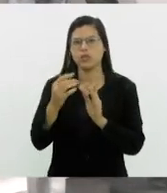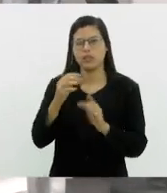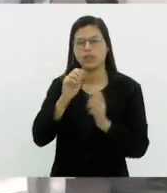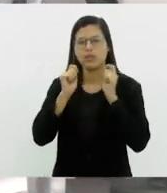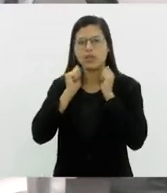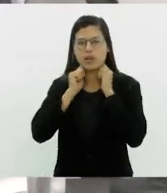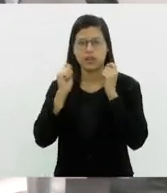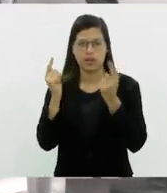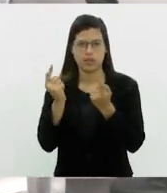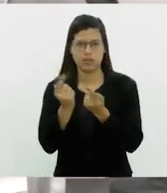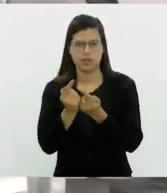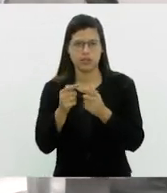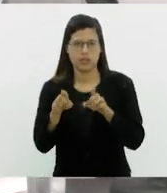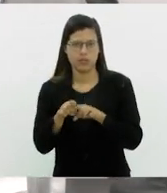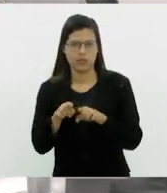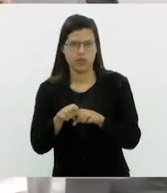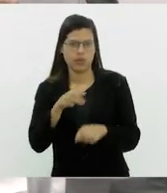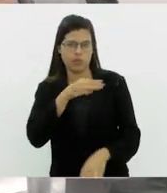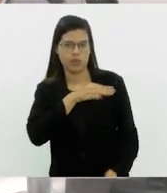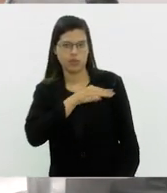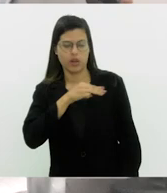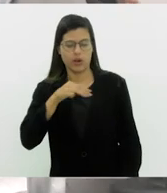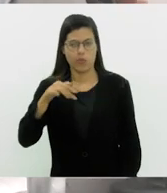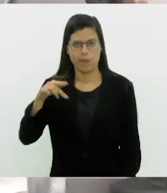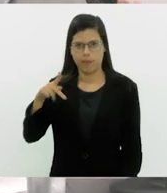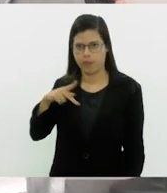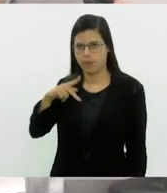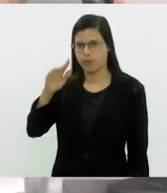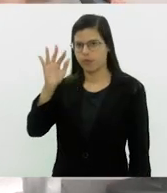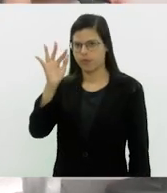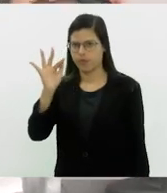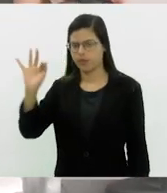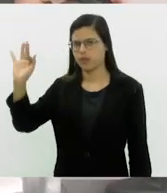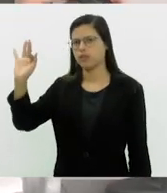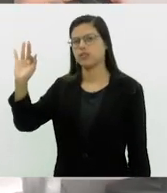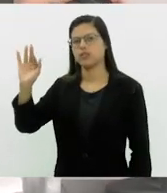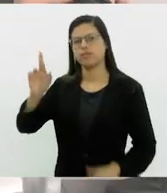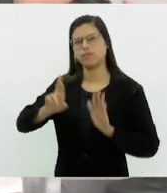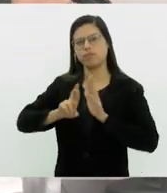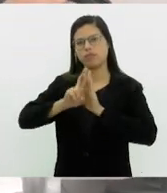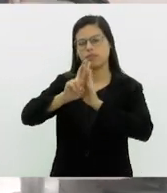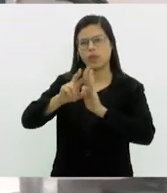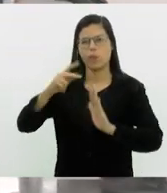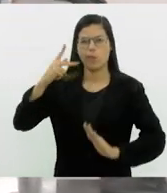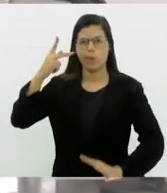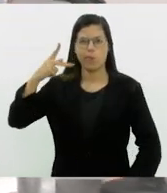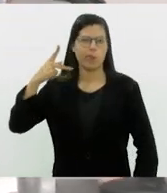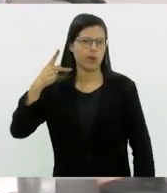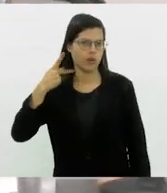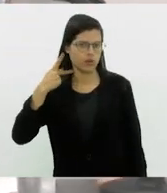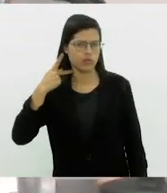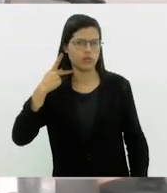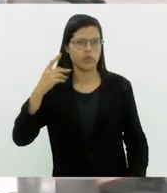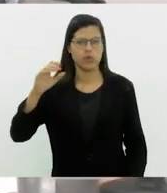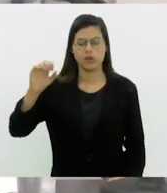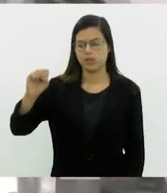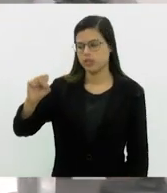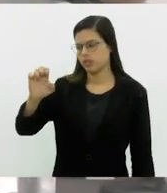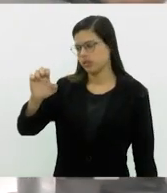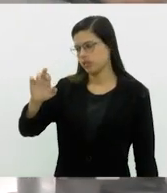Federal, representado aqui pelo procurador Sérgio